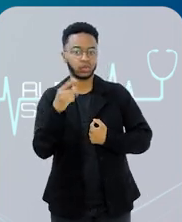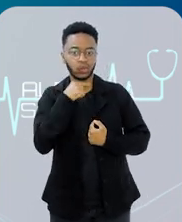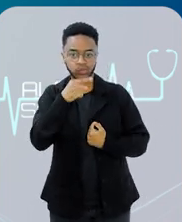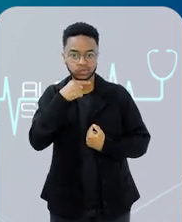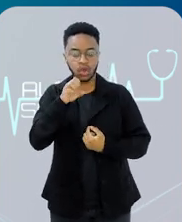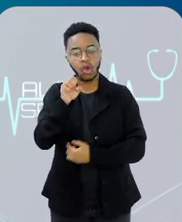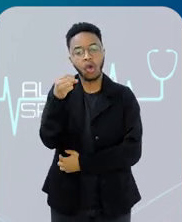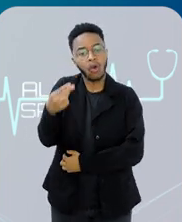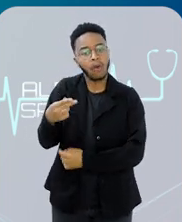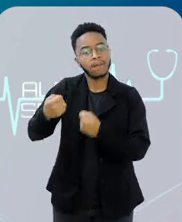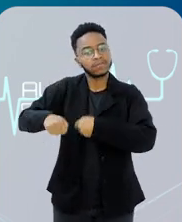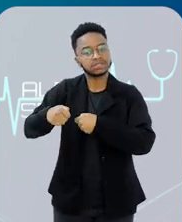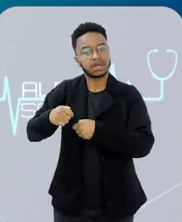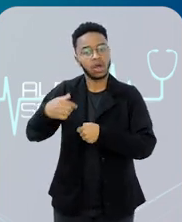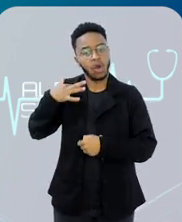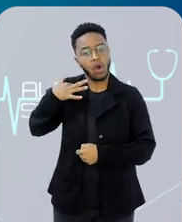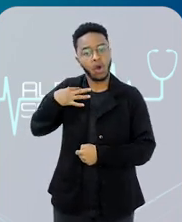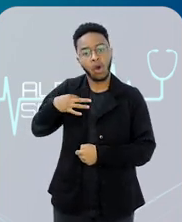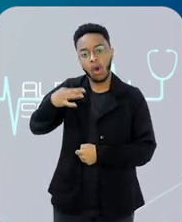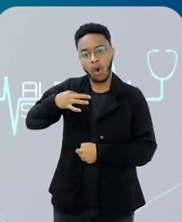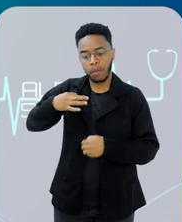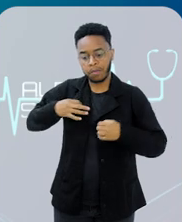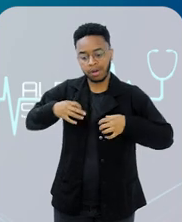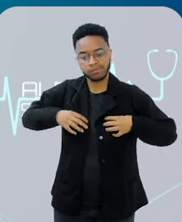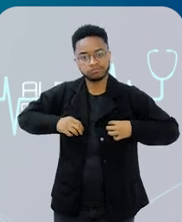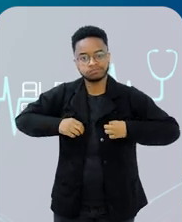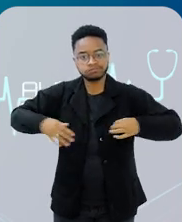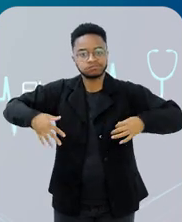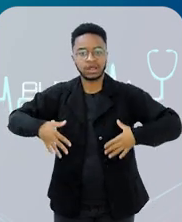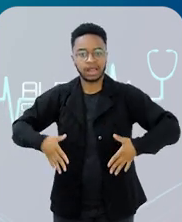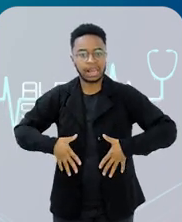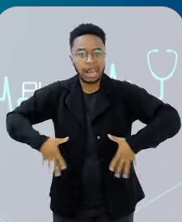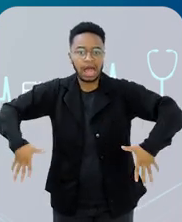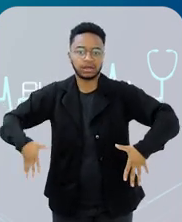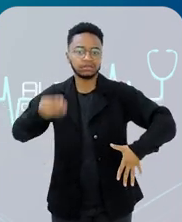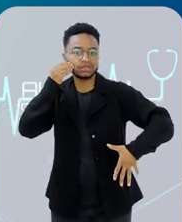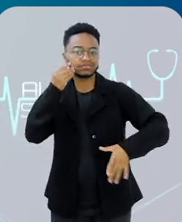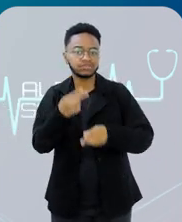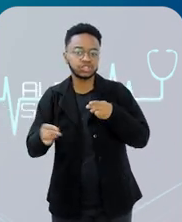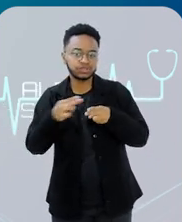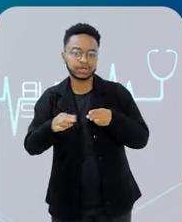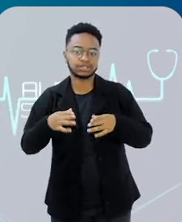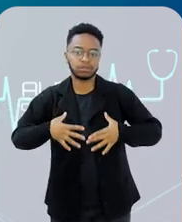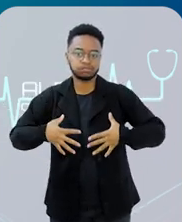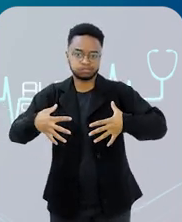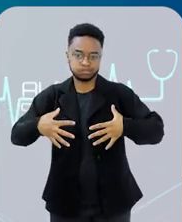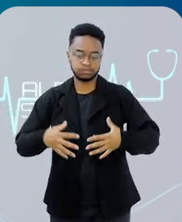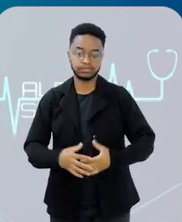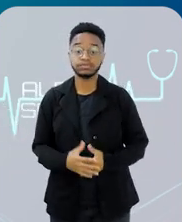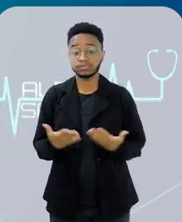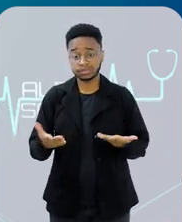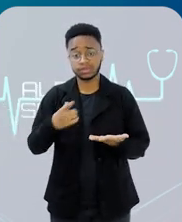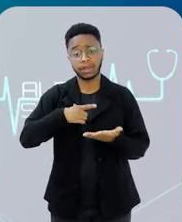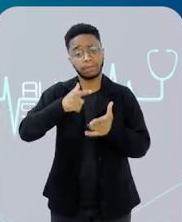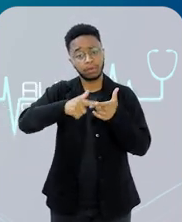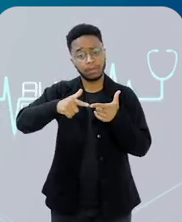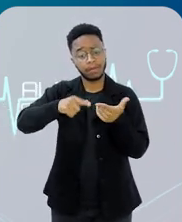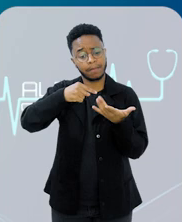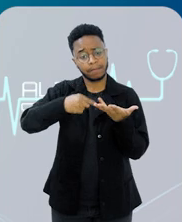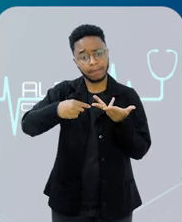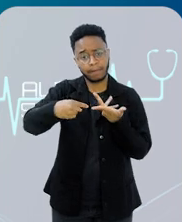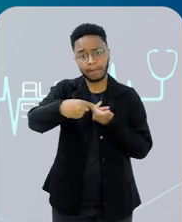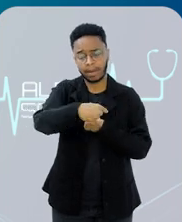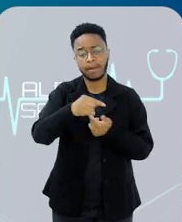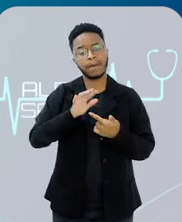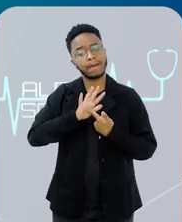valorizado, ou precisar de roupas mais largas para tentar disfarçar esse aspecto de uma mama grande. Então, são vários problemas